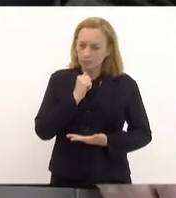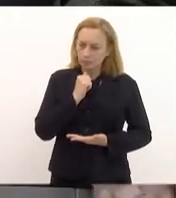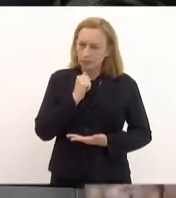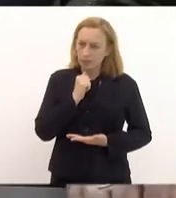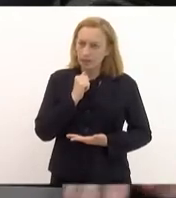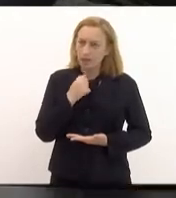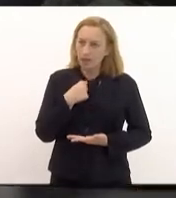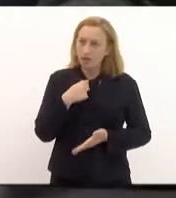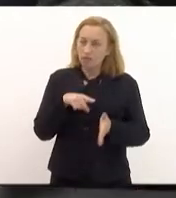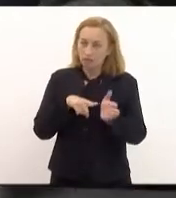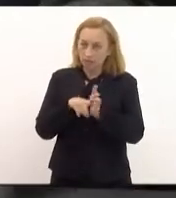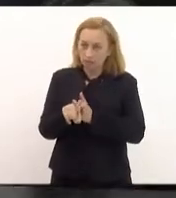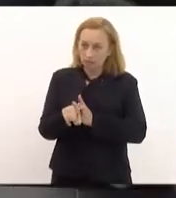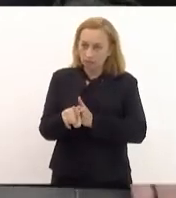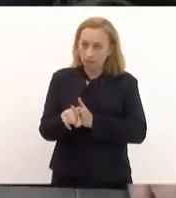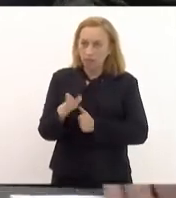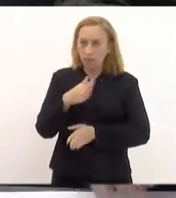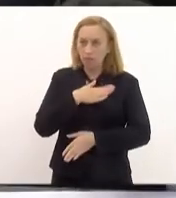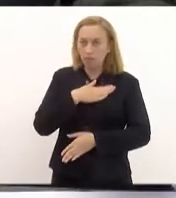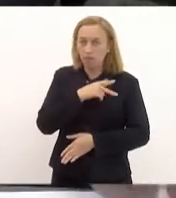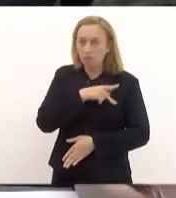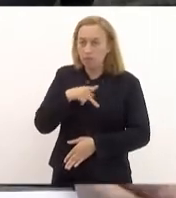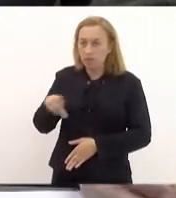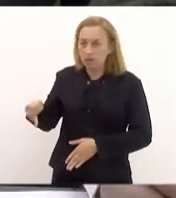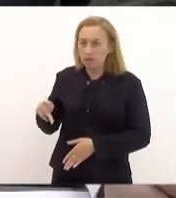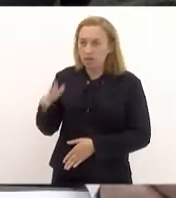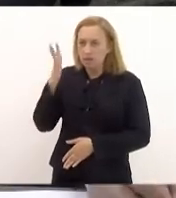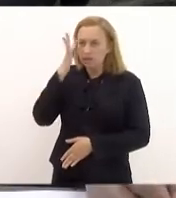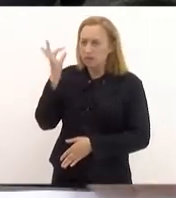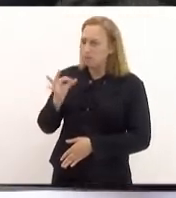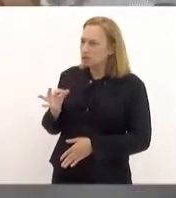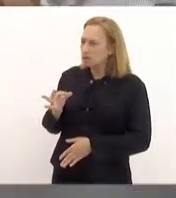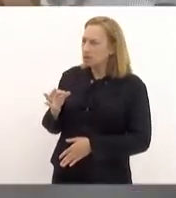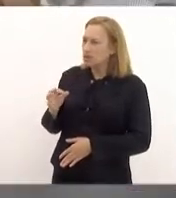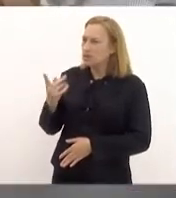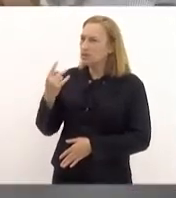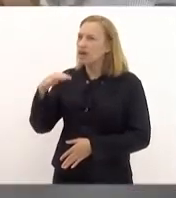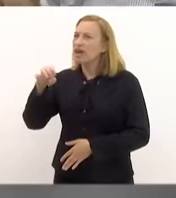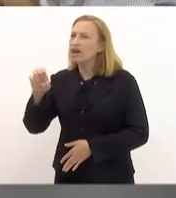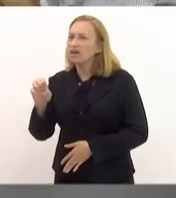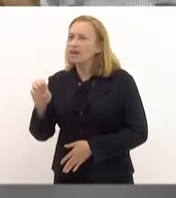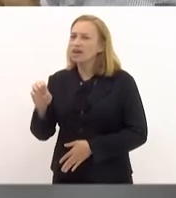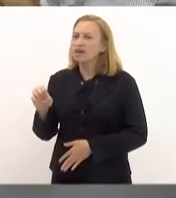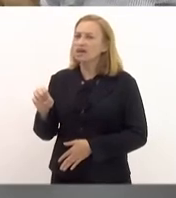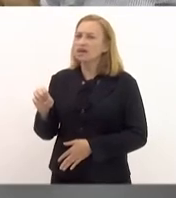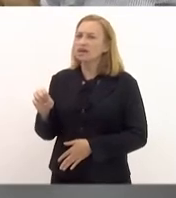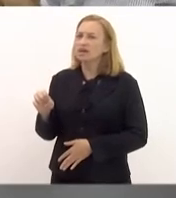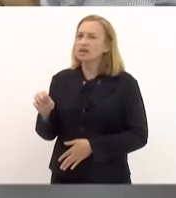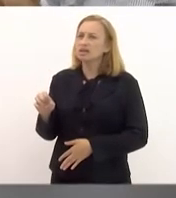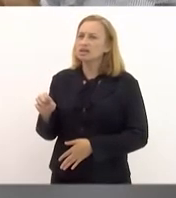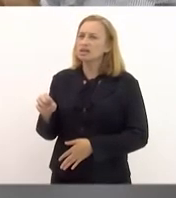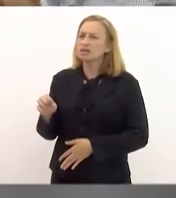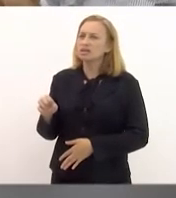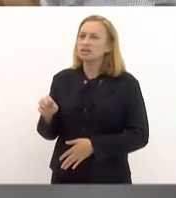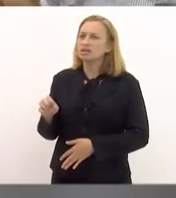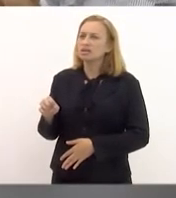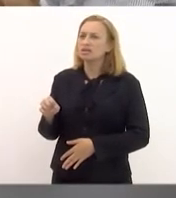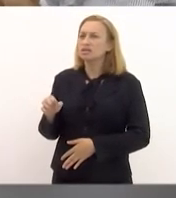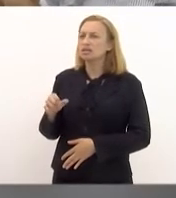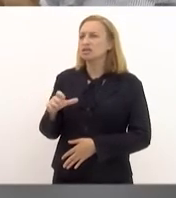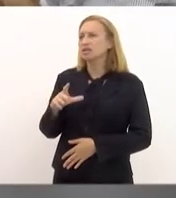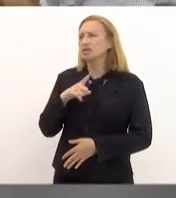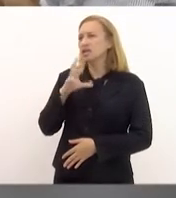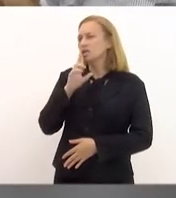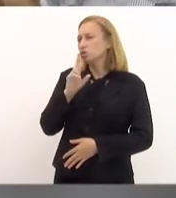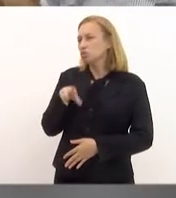eu vou ter que perguntar para o meu presidente, não sei, claro. se o Henrique... Entendeu, João? 6 meses, foi assinado hoje,